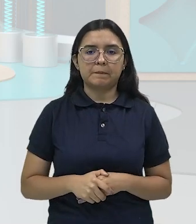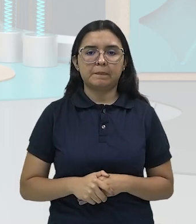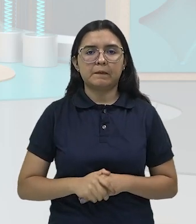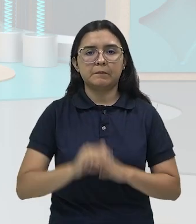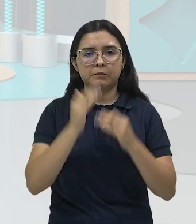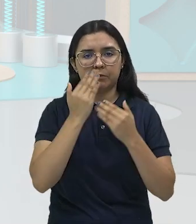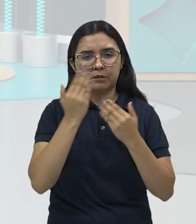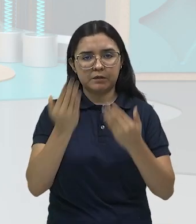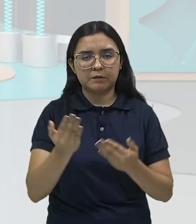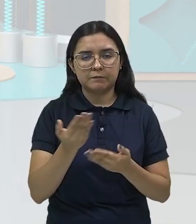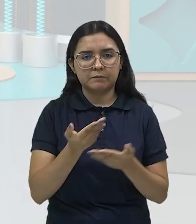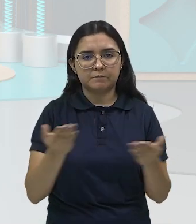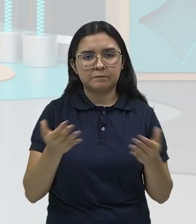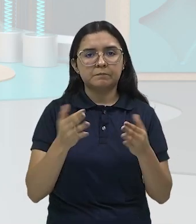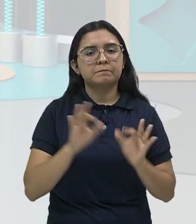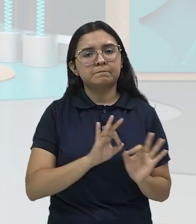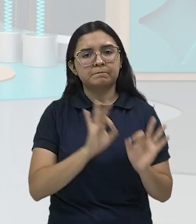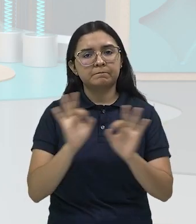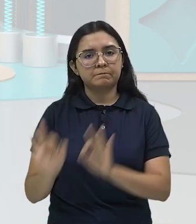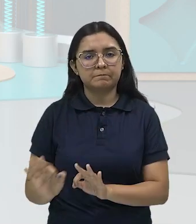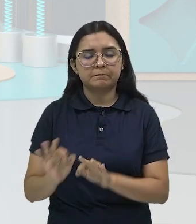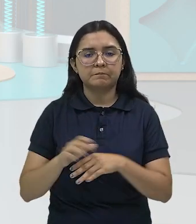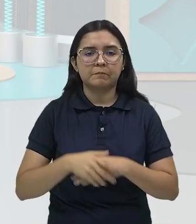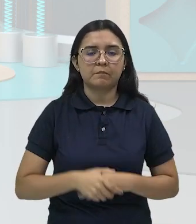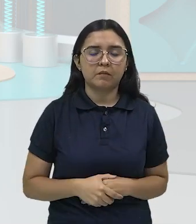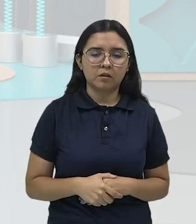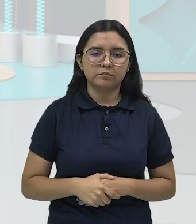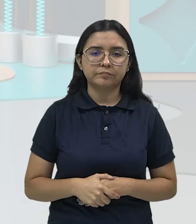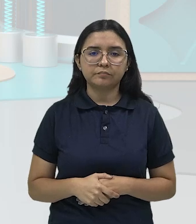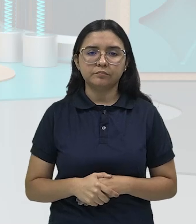Muito obrigado à atenção de todos vocês.